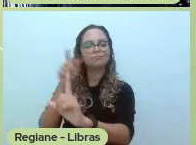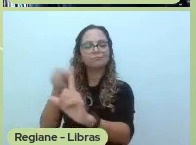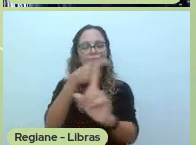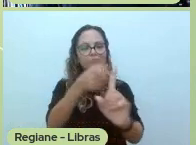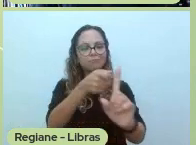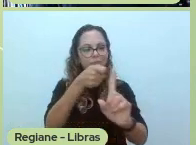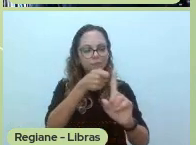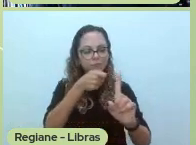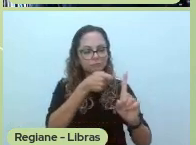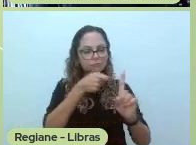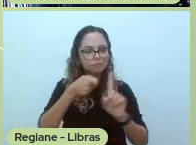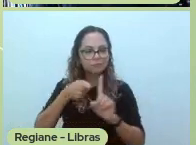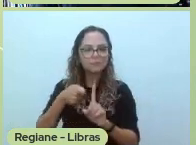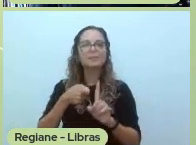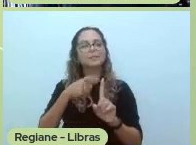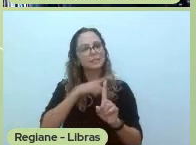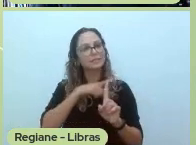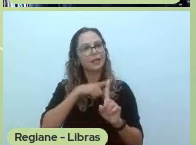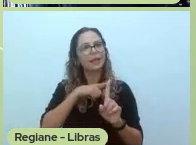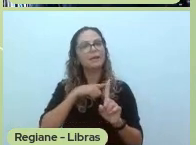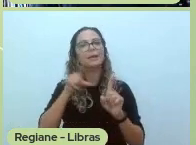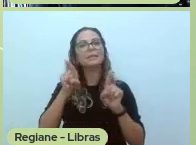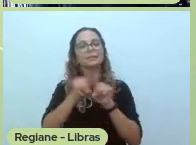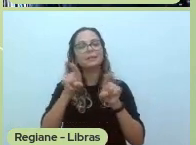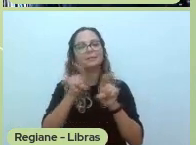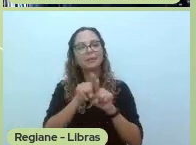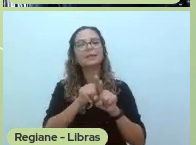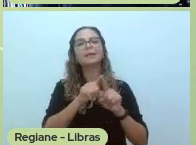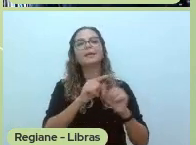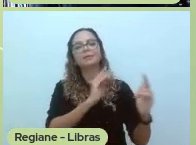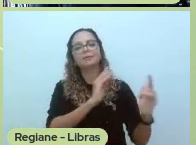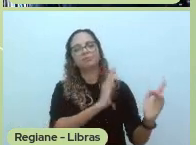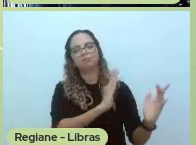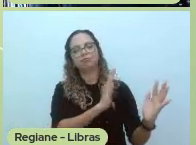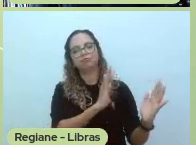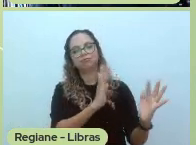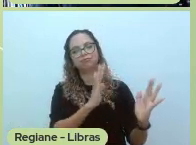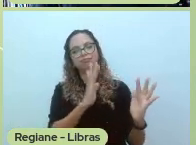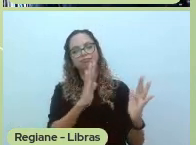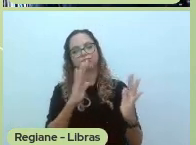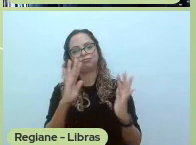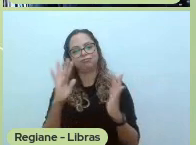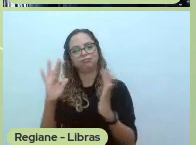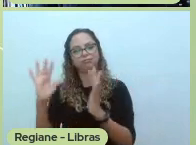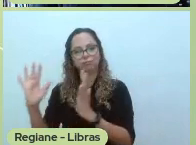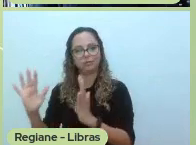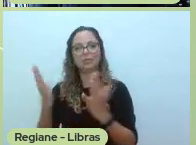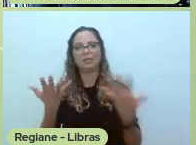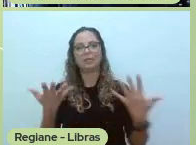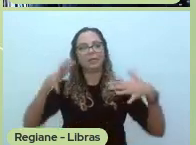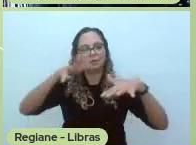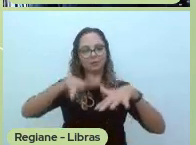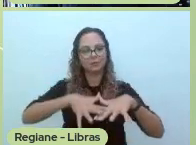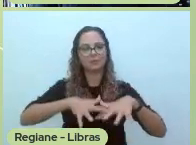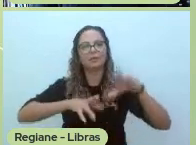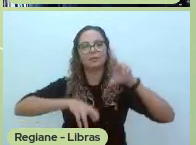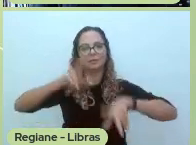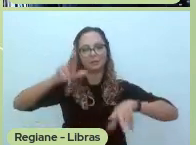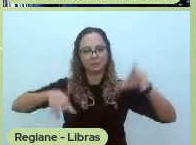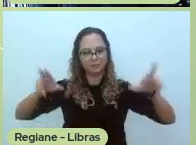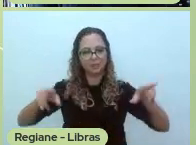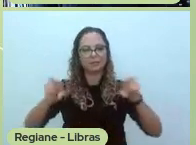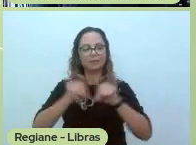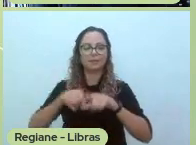É trabalhar a diversidade e inclusão em toda essa jornada e trazer isso de forma prática para as nossas políticas, nossos